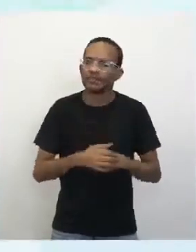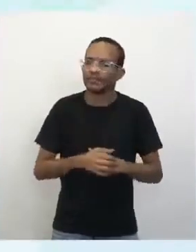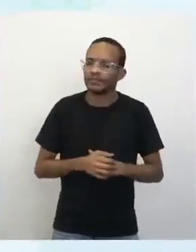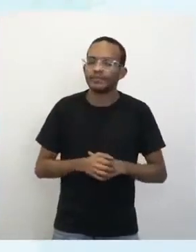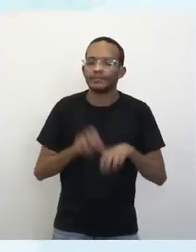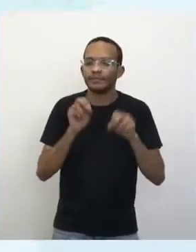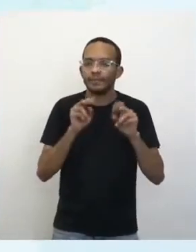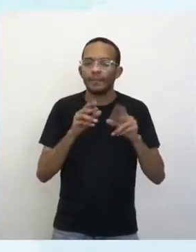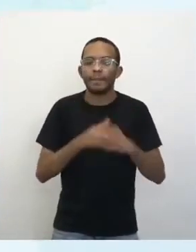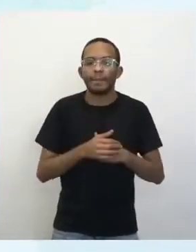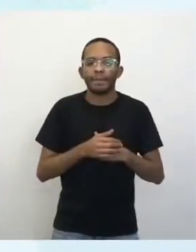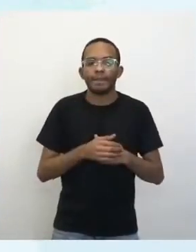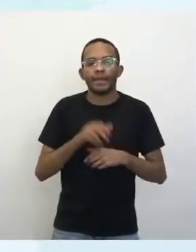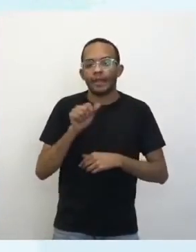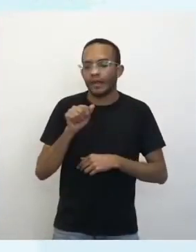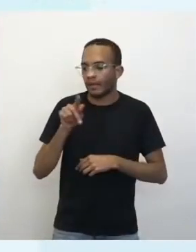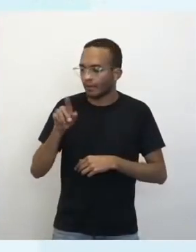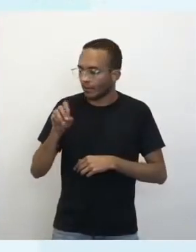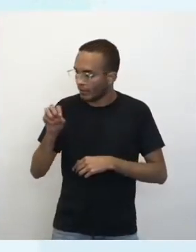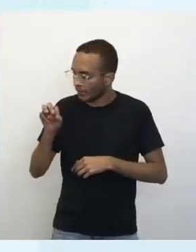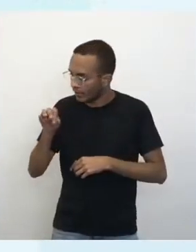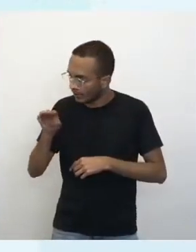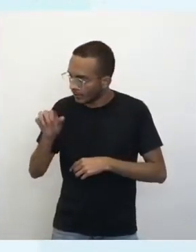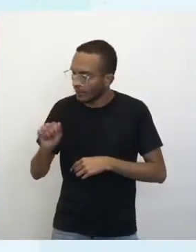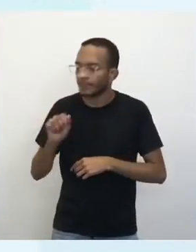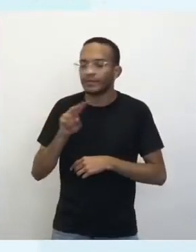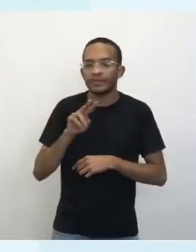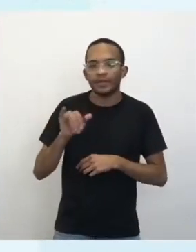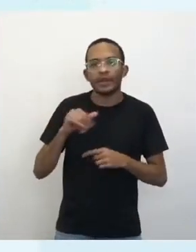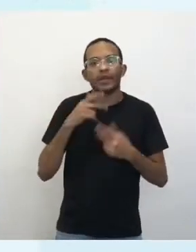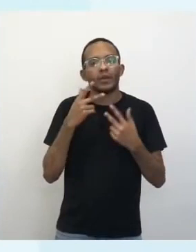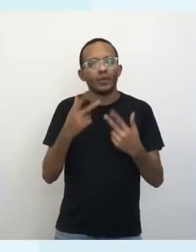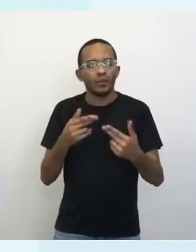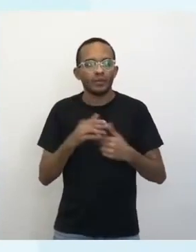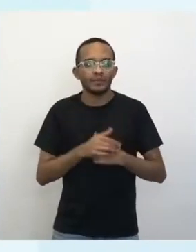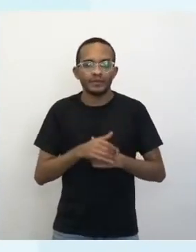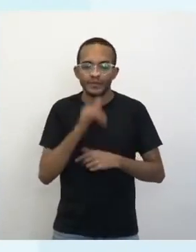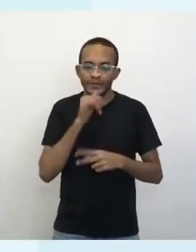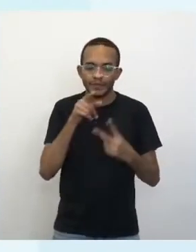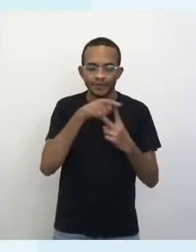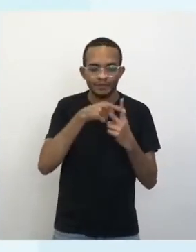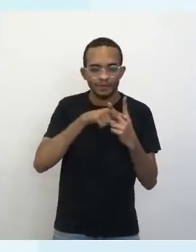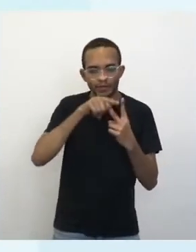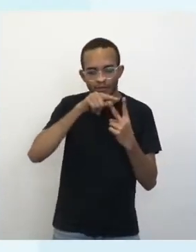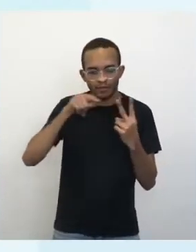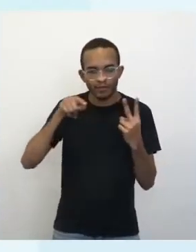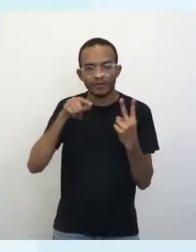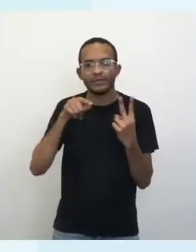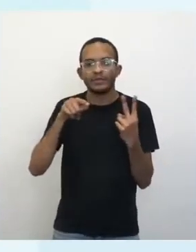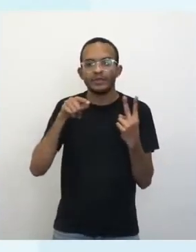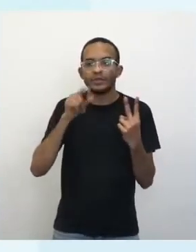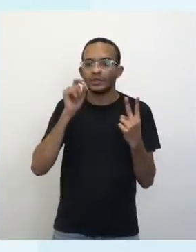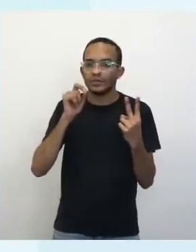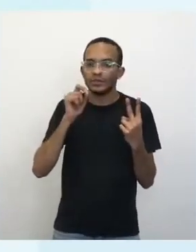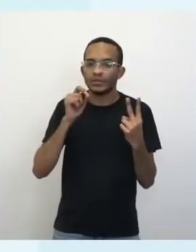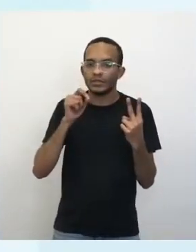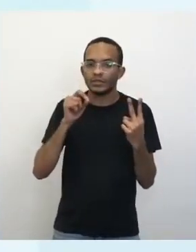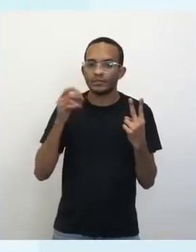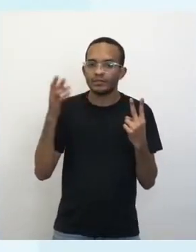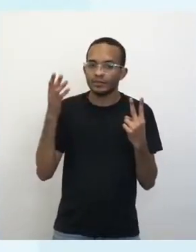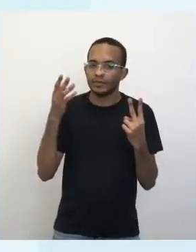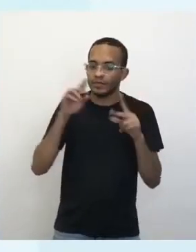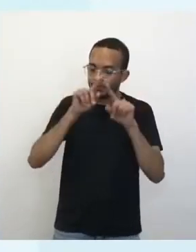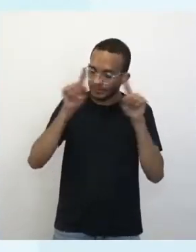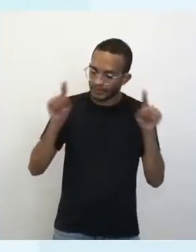comigo. A apótema da pirâmide vai ser igual. Raiz quadrada. Apótema da base,